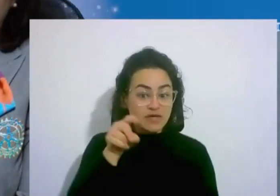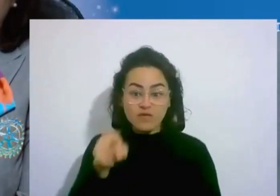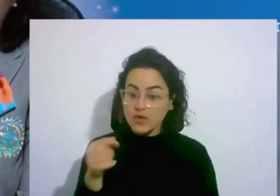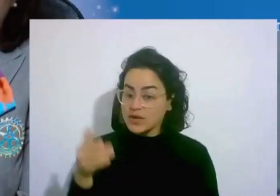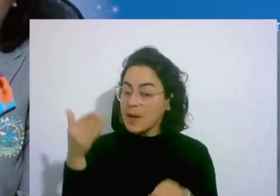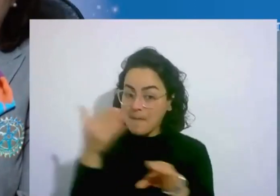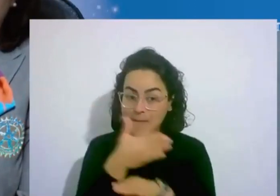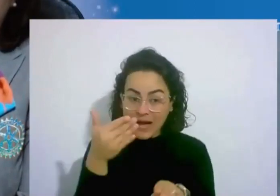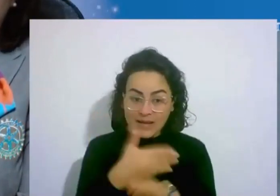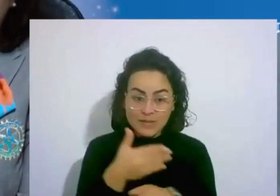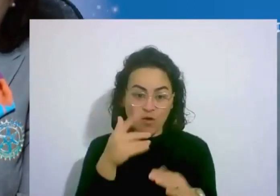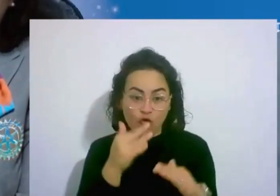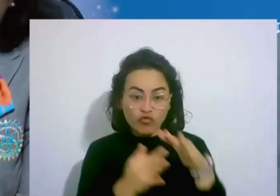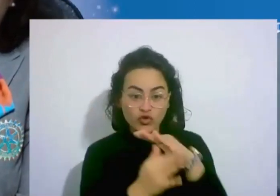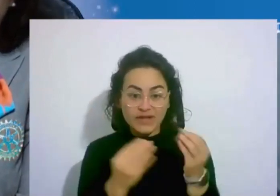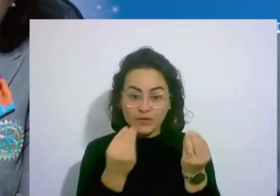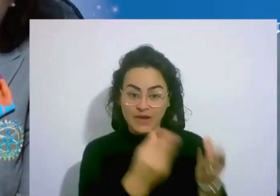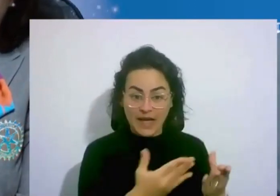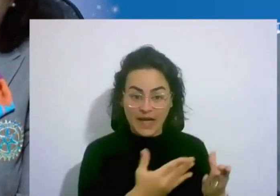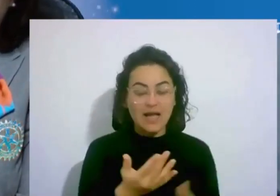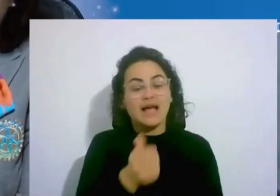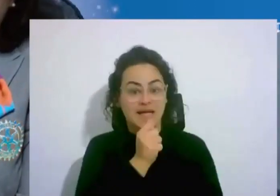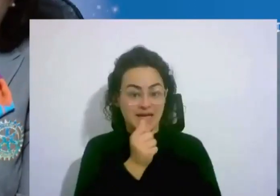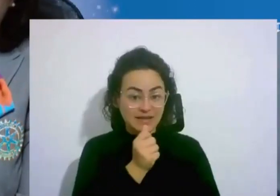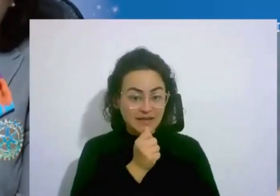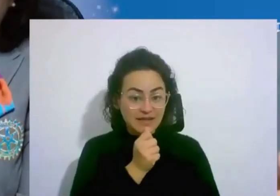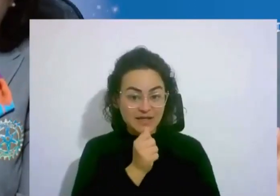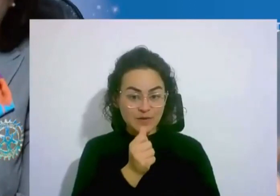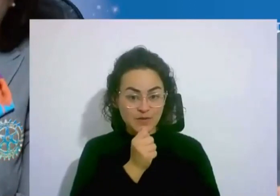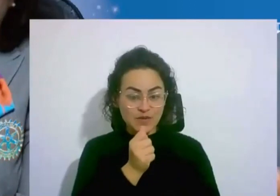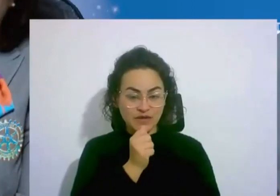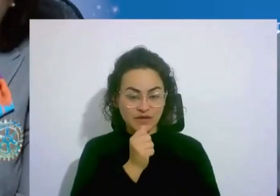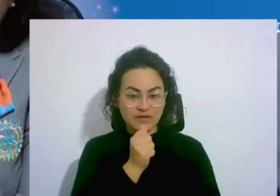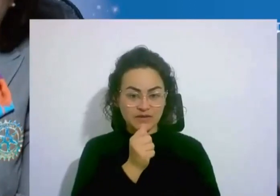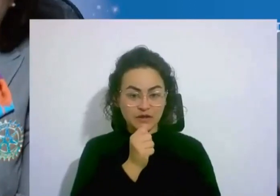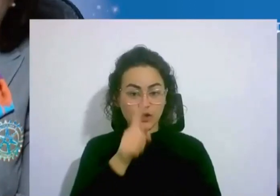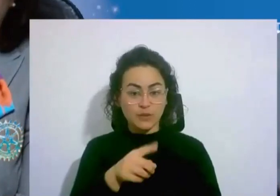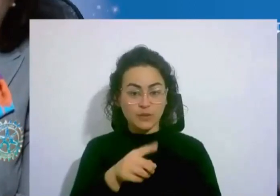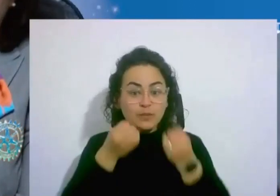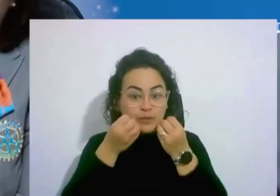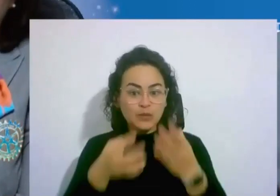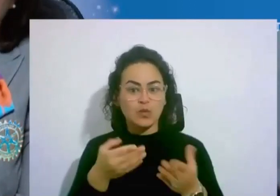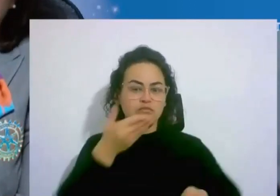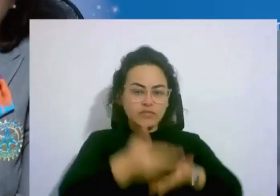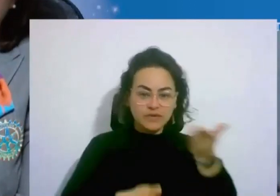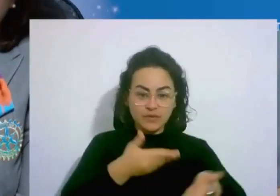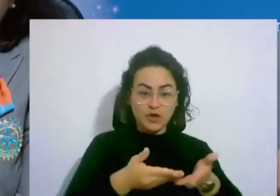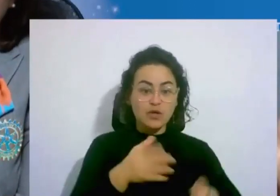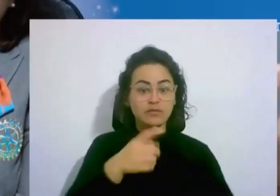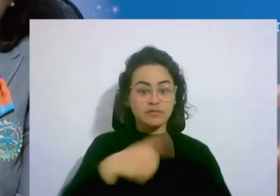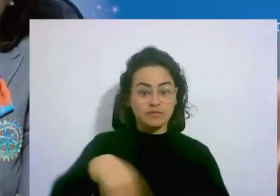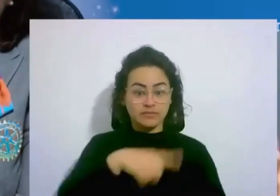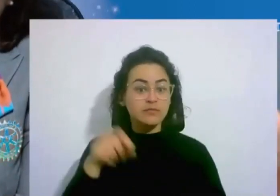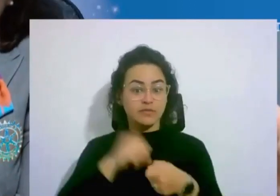em si, no seu ser, o benefício de servir, que eu façam.